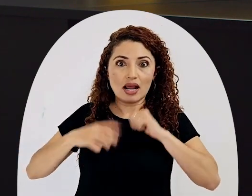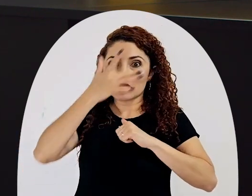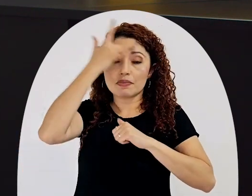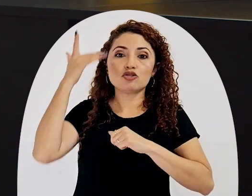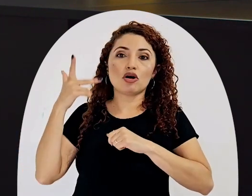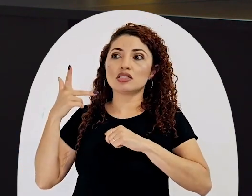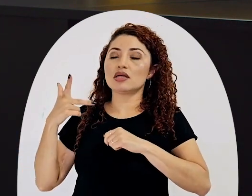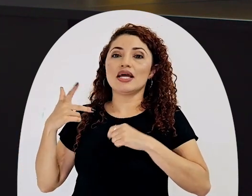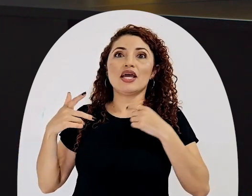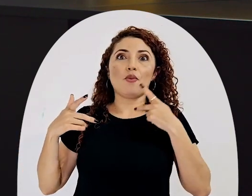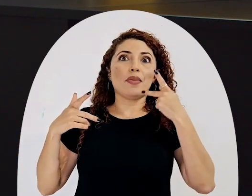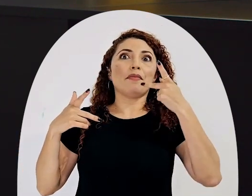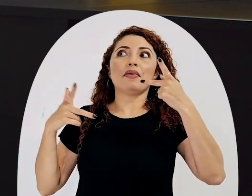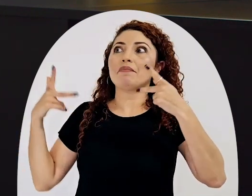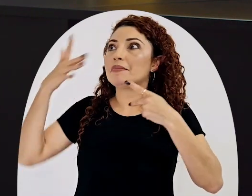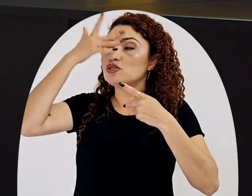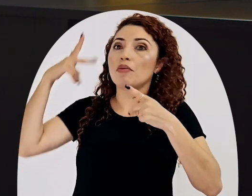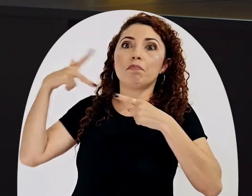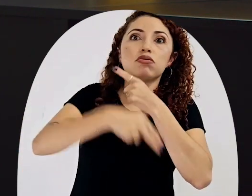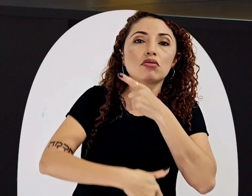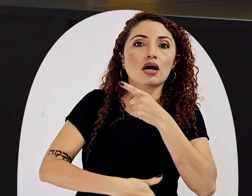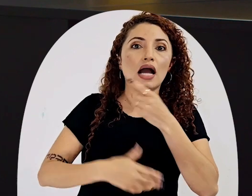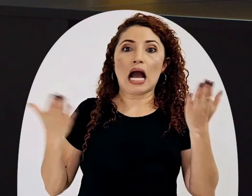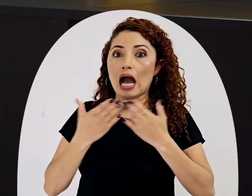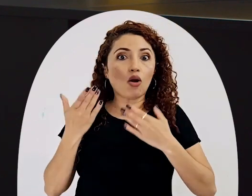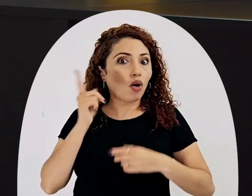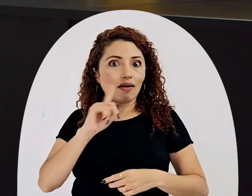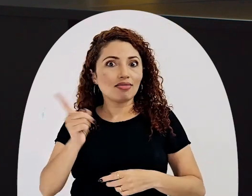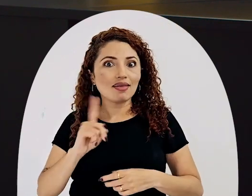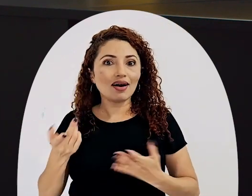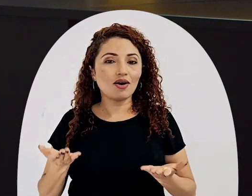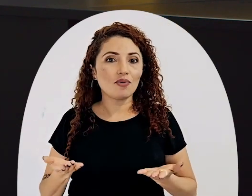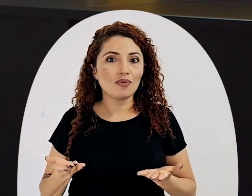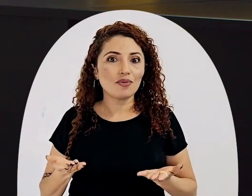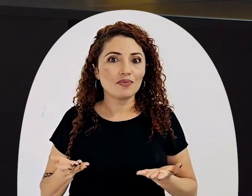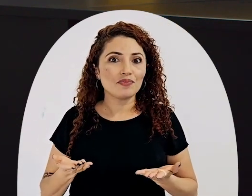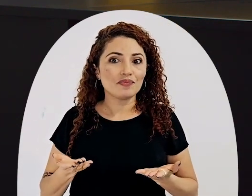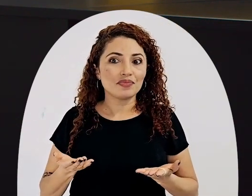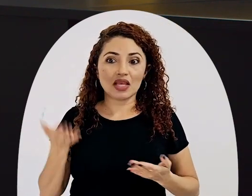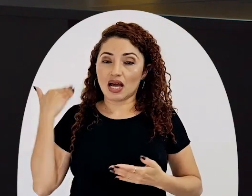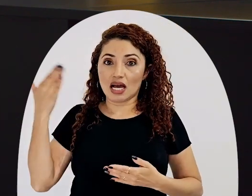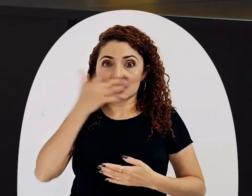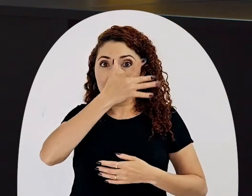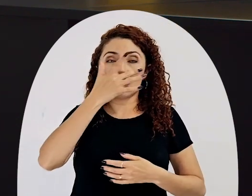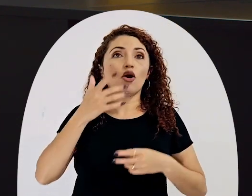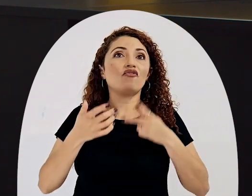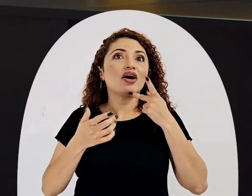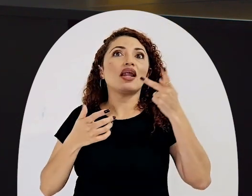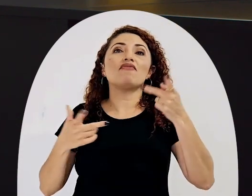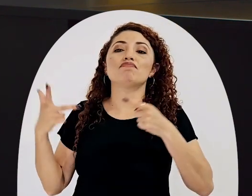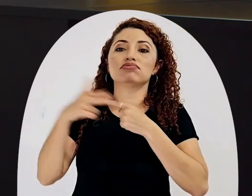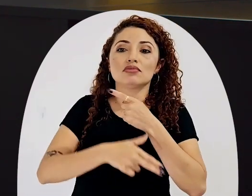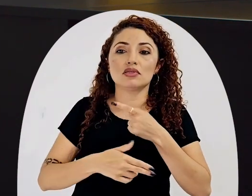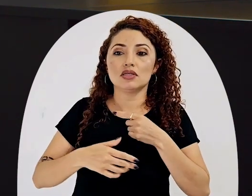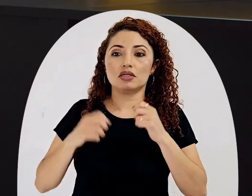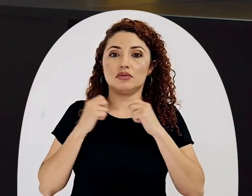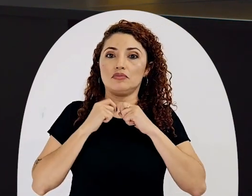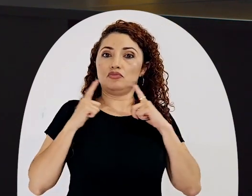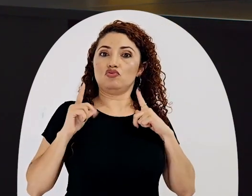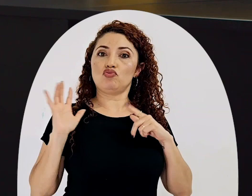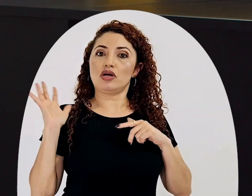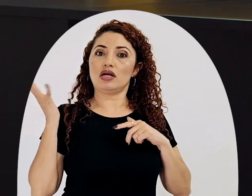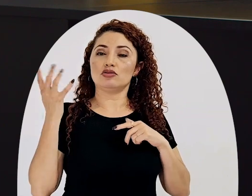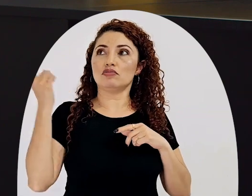ouvido. O garçom, sou ouvido agora, eu não era ouvido. O garçom não chegava, aliás, chegava eu e minha esposa,